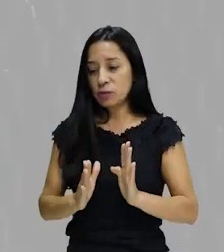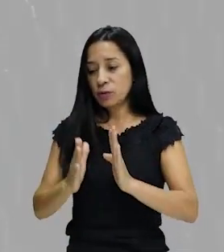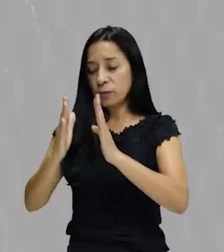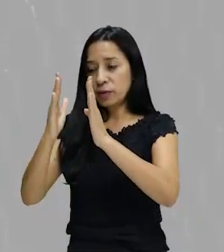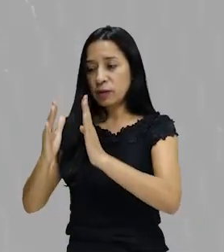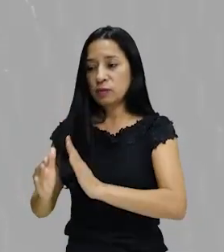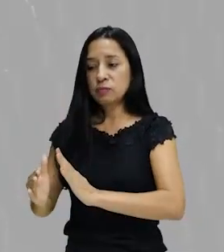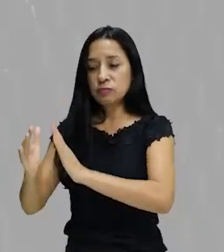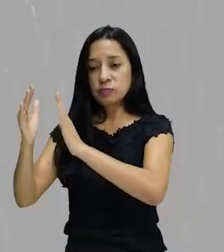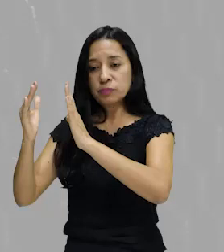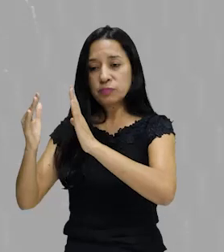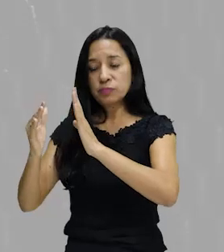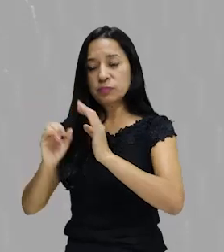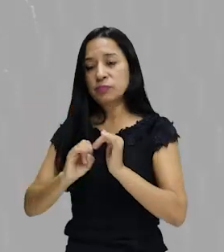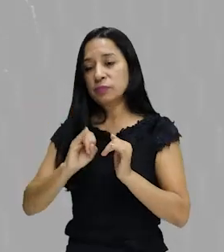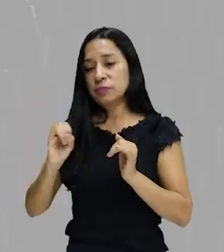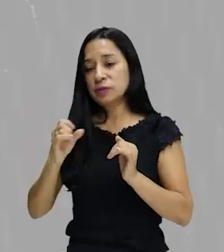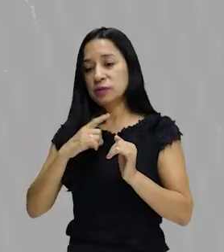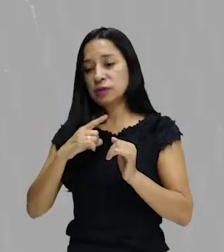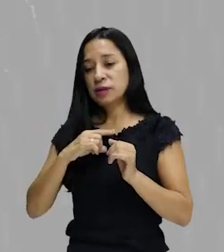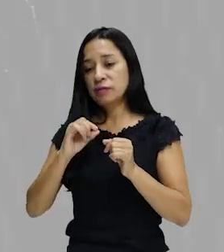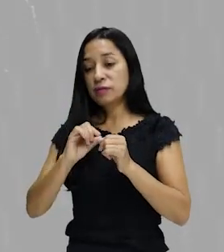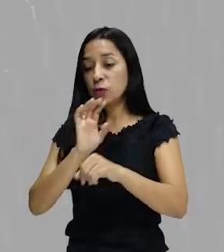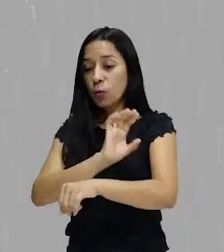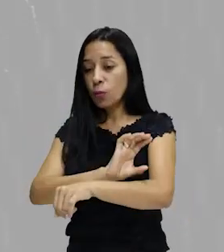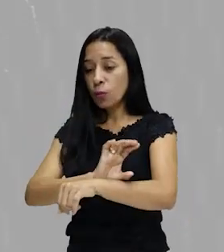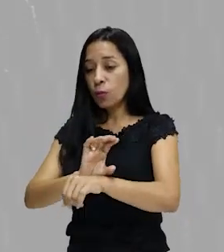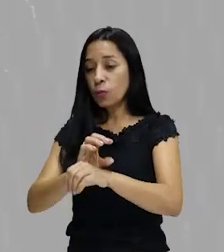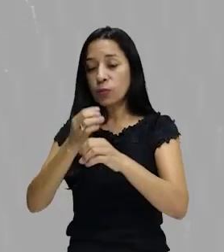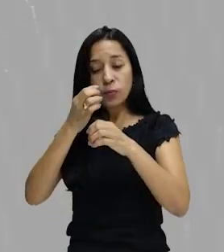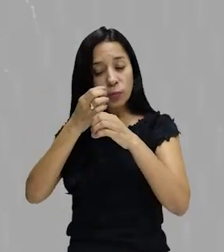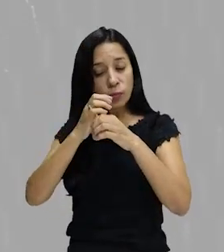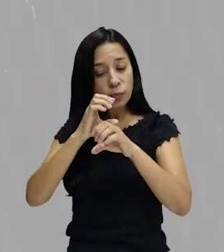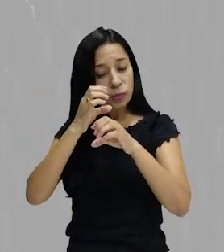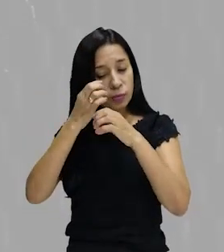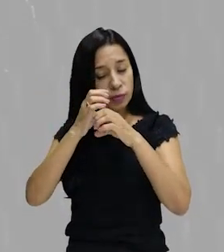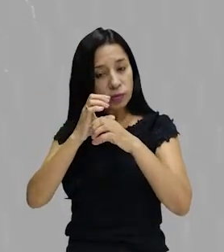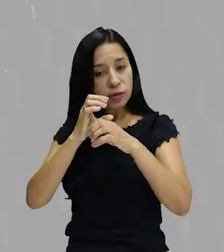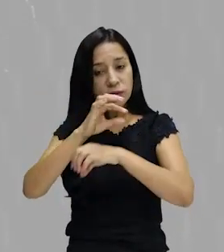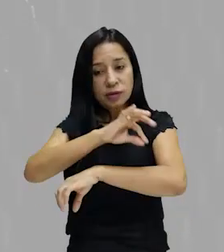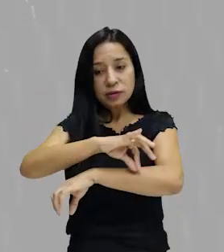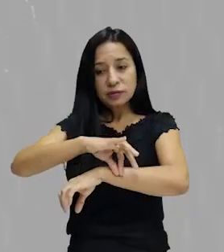você quer fazer engenharia civil, por exemplo, você vai ter que estudar bastante sobre